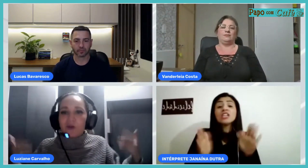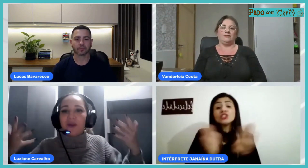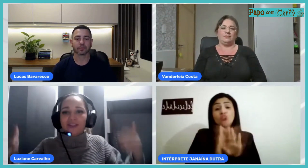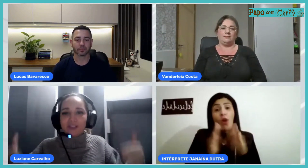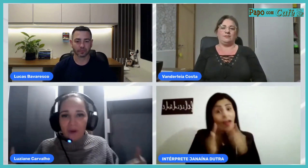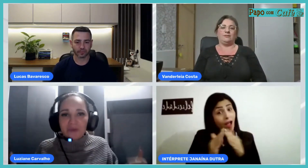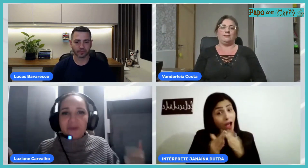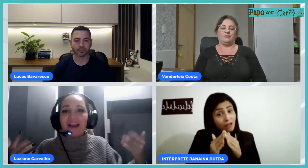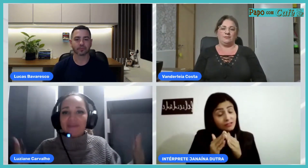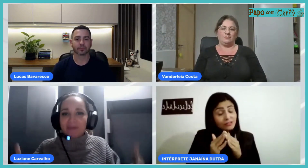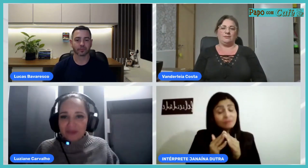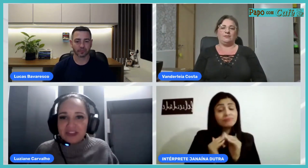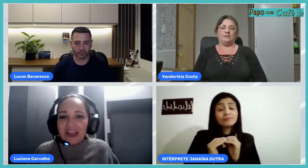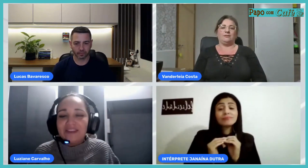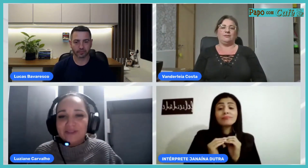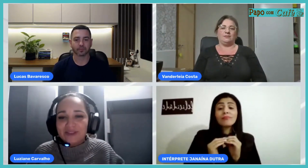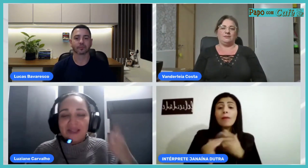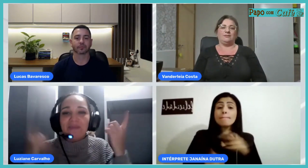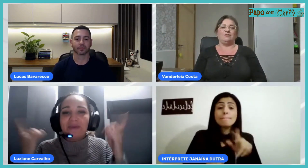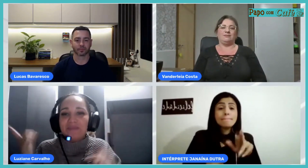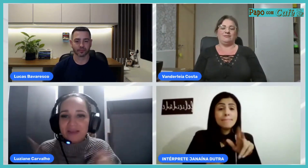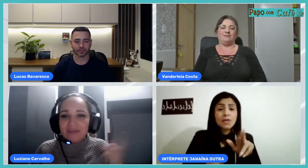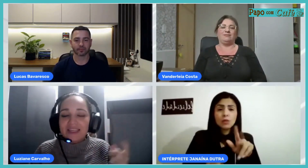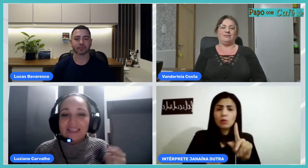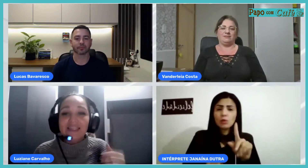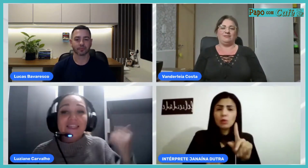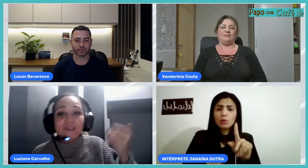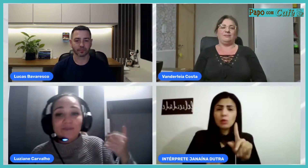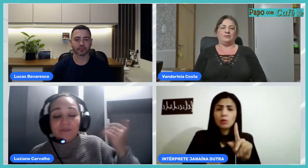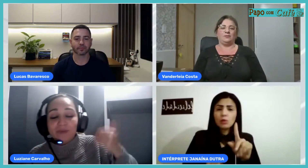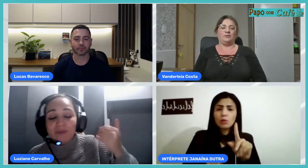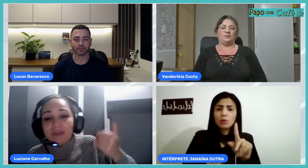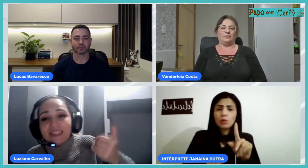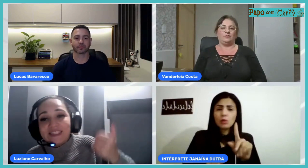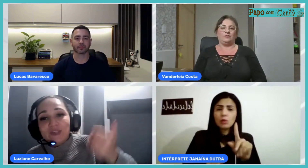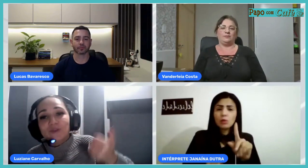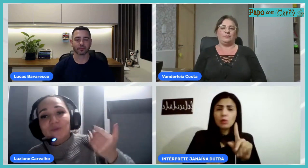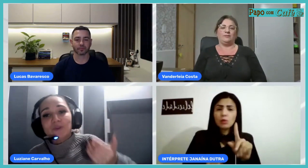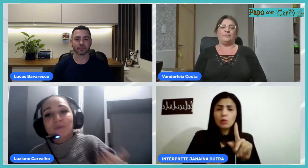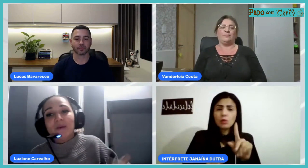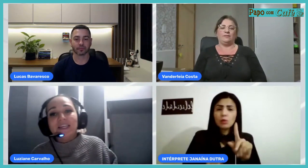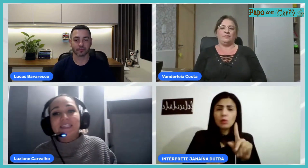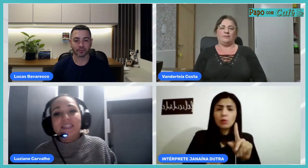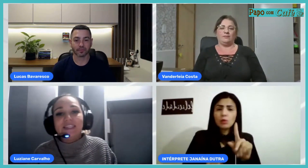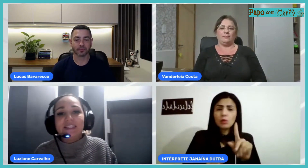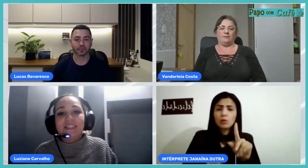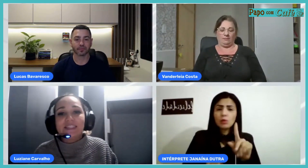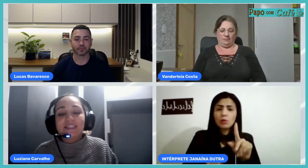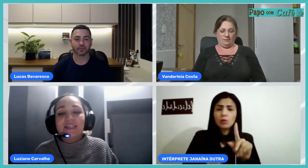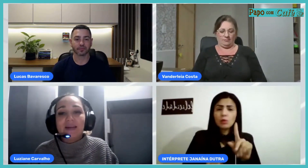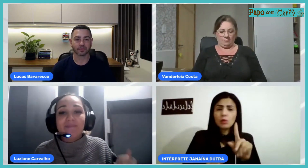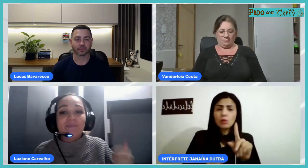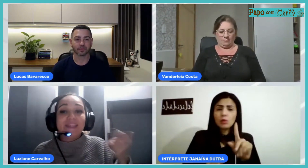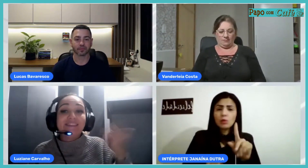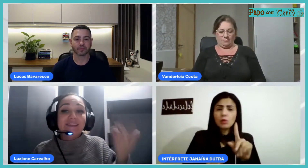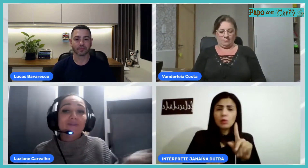ele se comunicava por gestos, né? Por mímicas, e os meus pais, eles aprenderam a